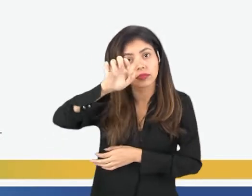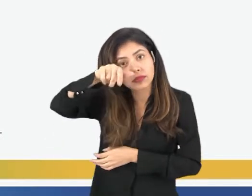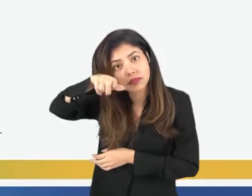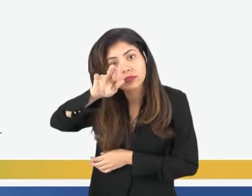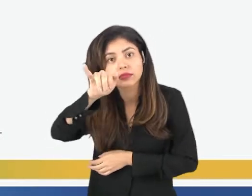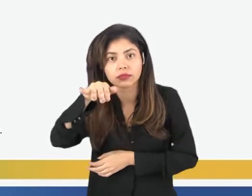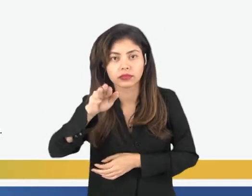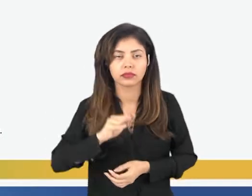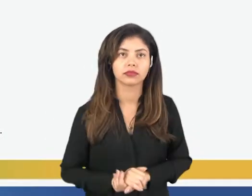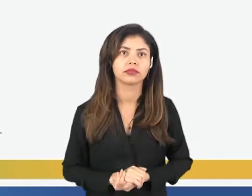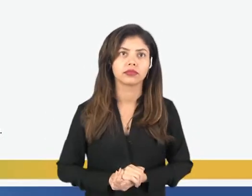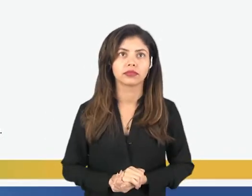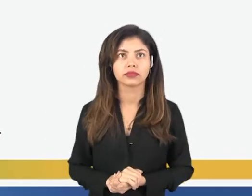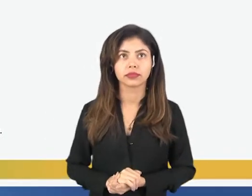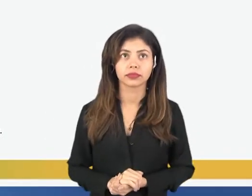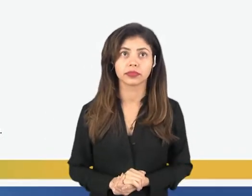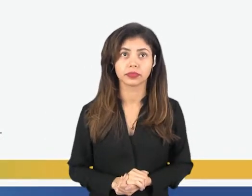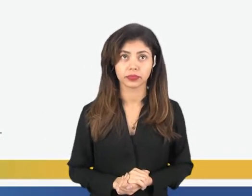Pequim.